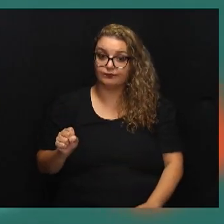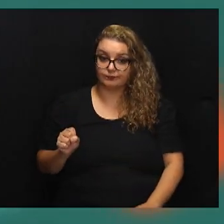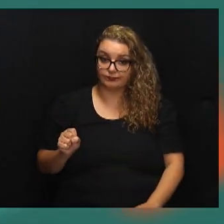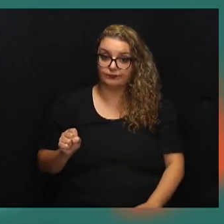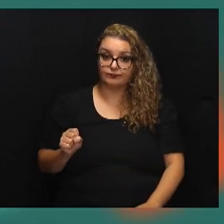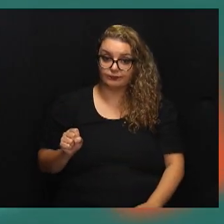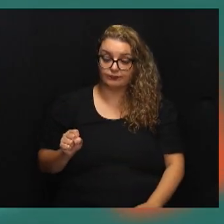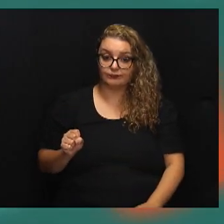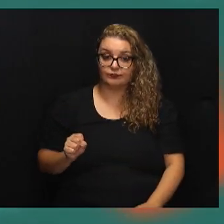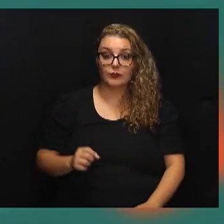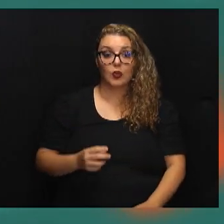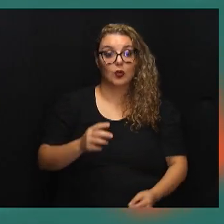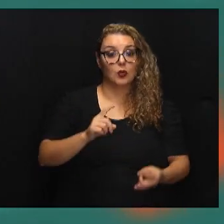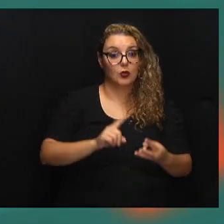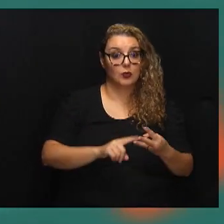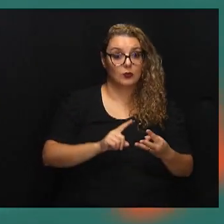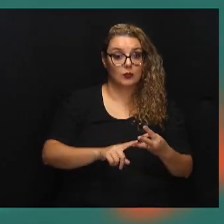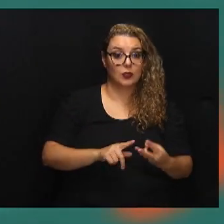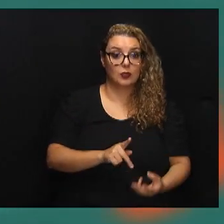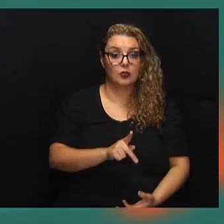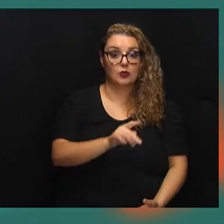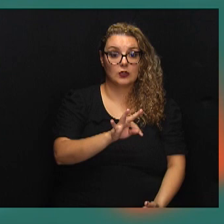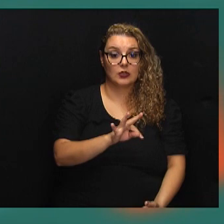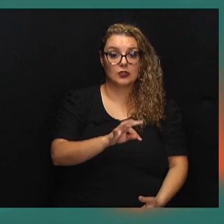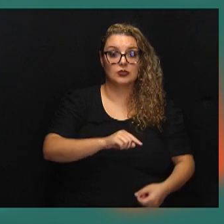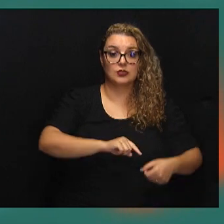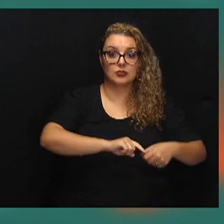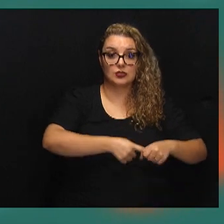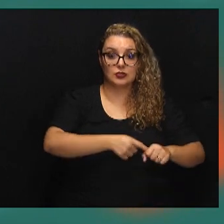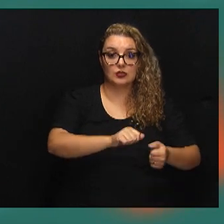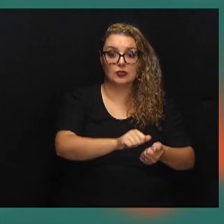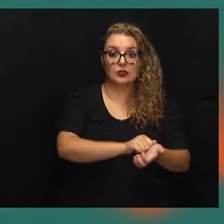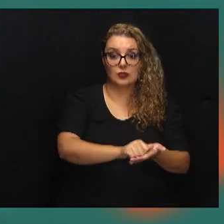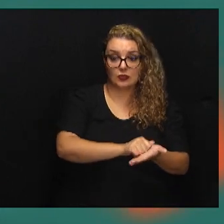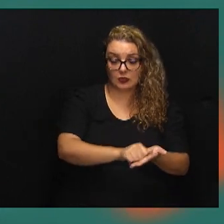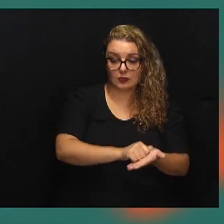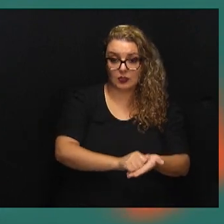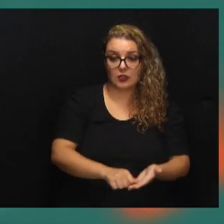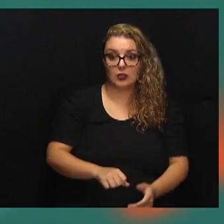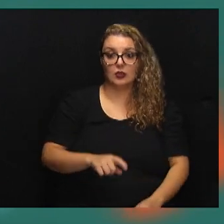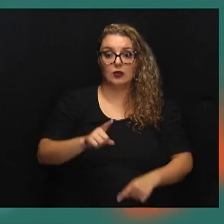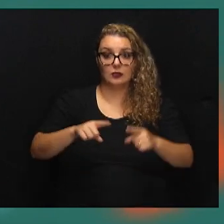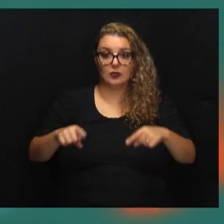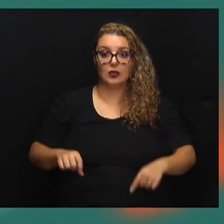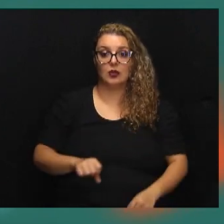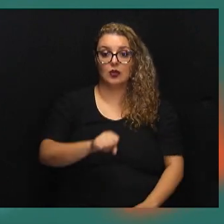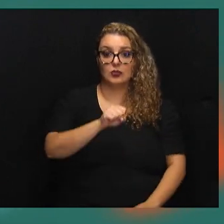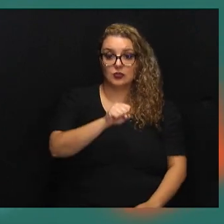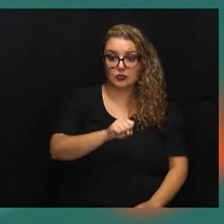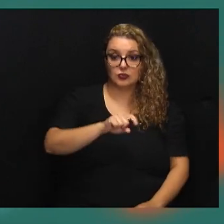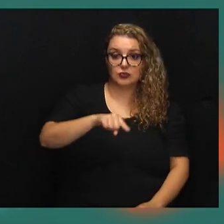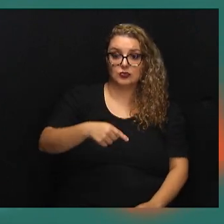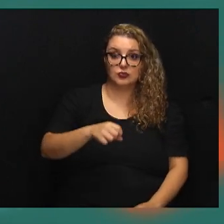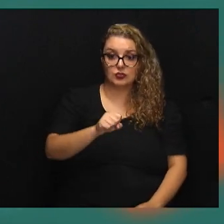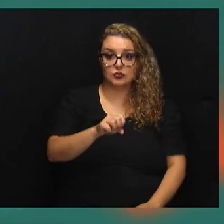26,28. Já o terceiro lugar ficou com um kit de apontador e borracha, com uma variação de preço maior